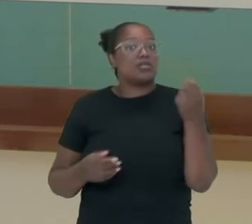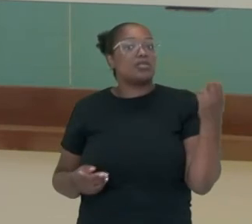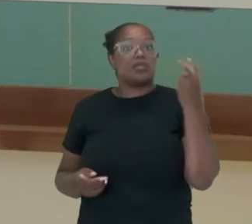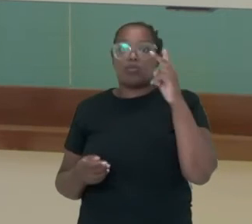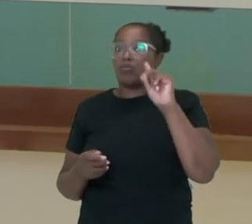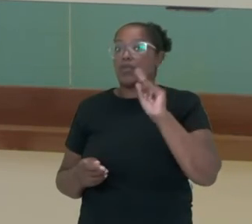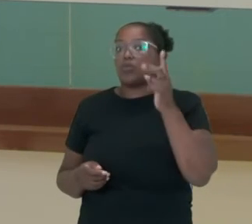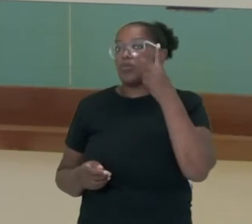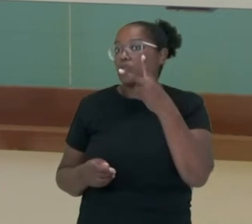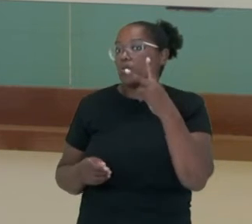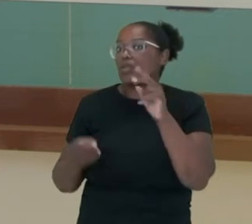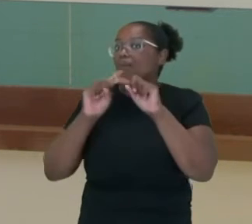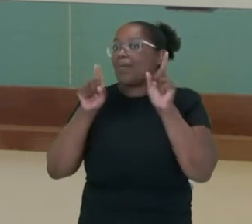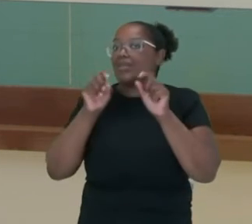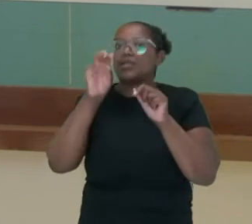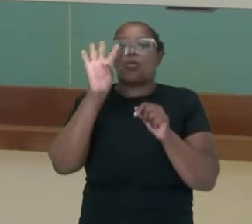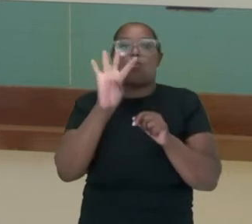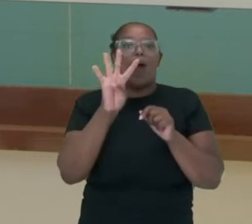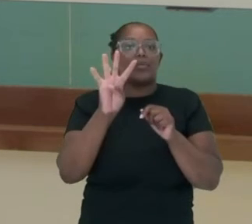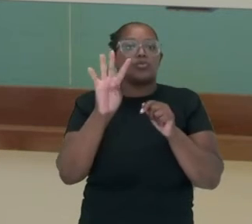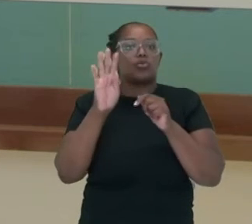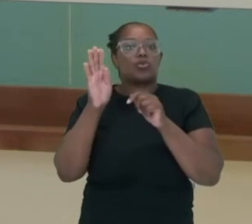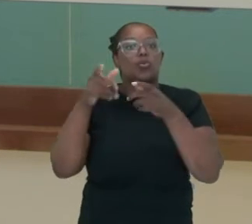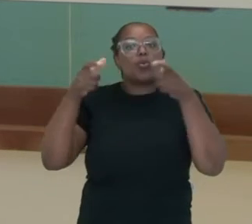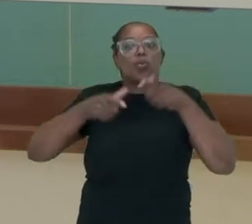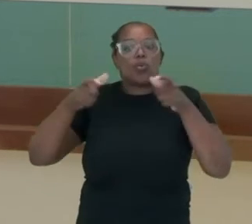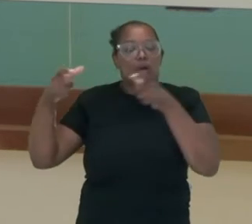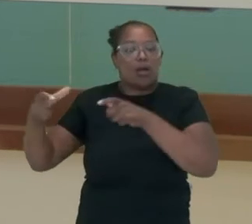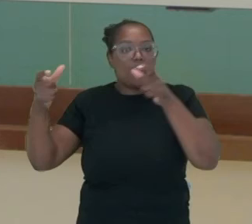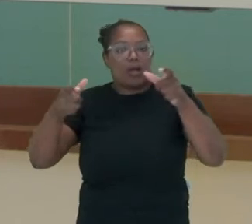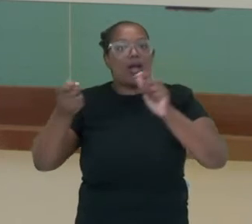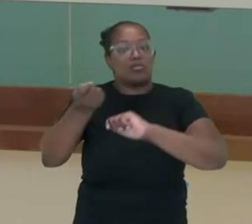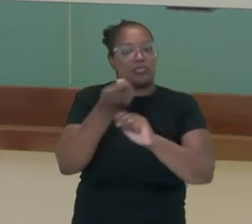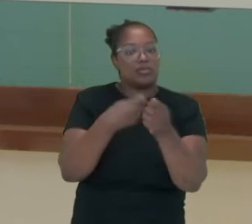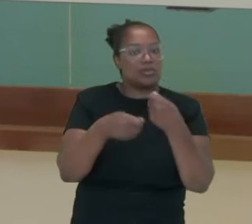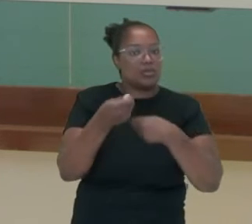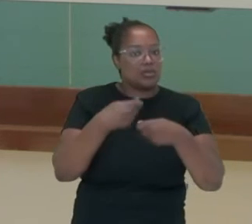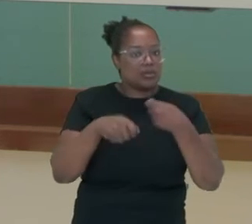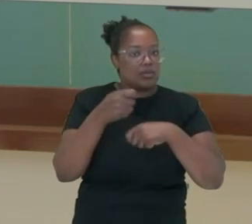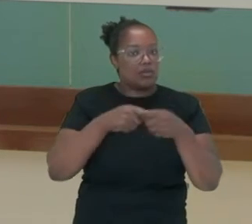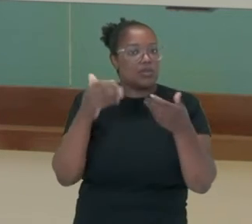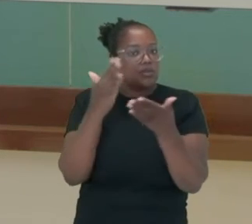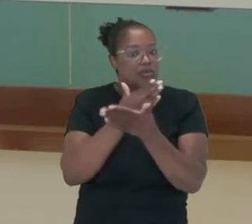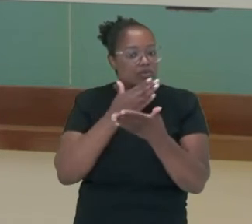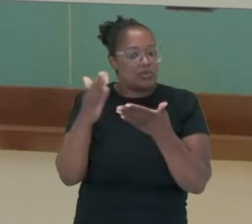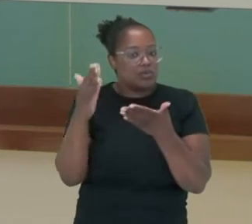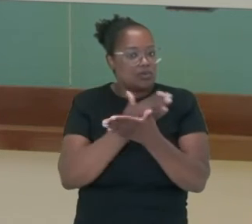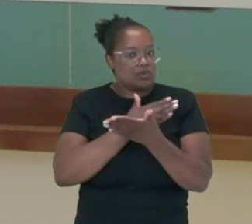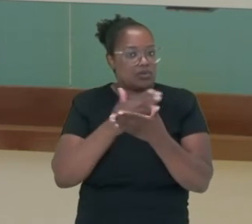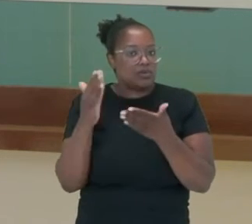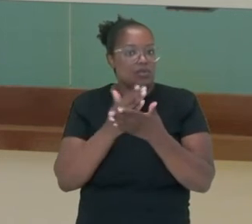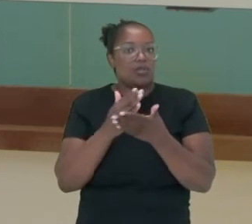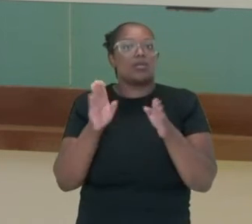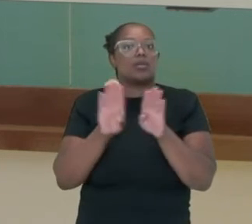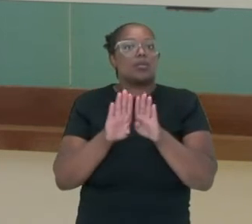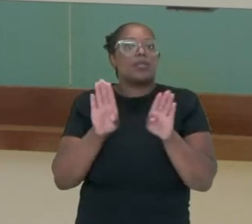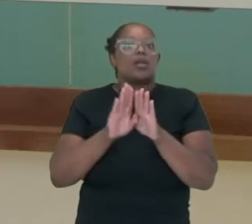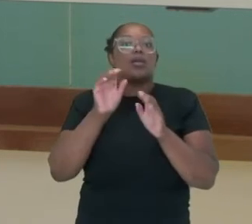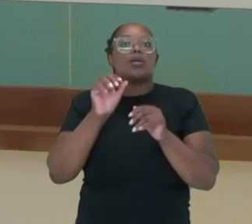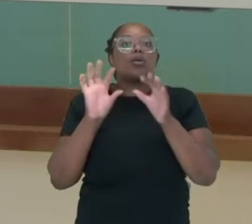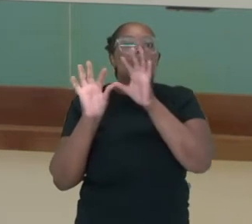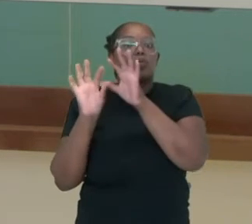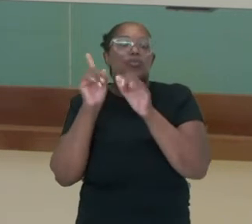inicialmente, mas em 4 áreas administrativas, administrada pela União Soviética,